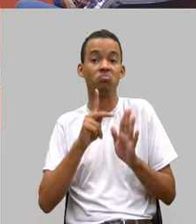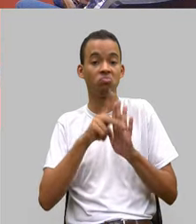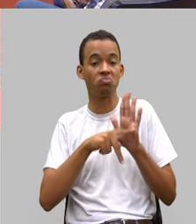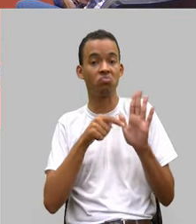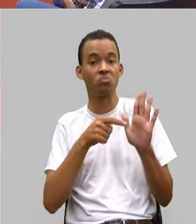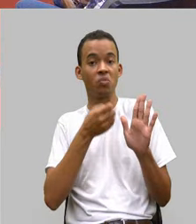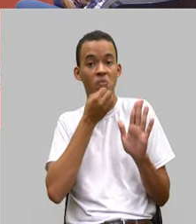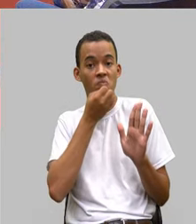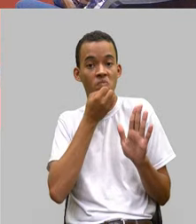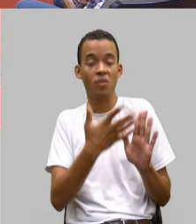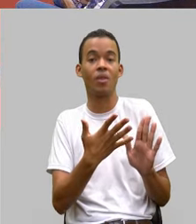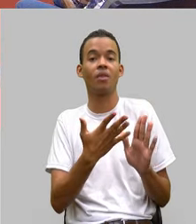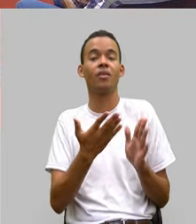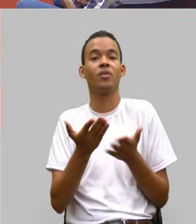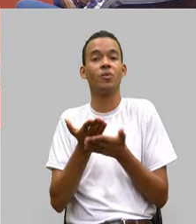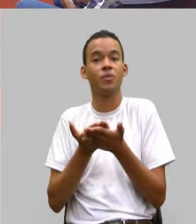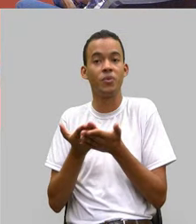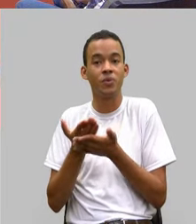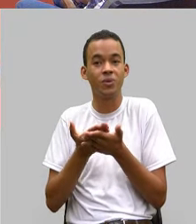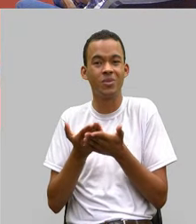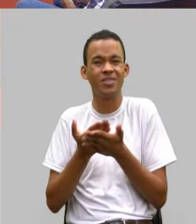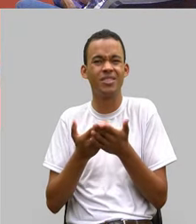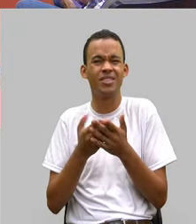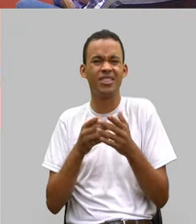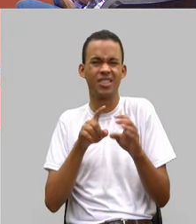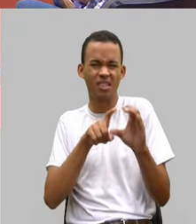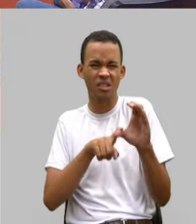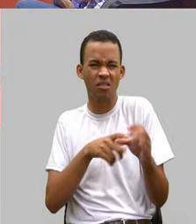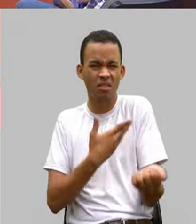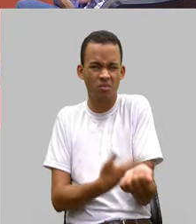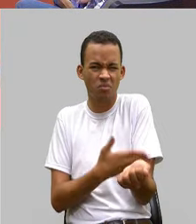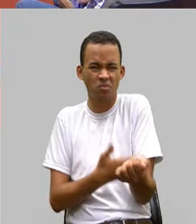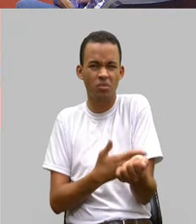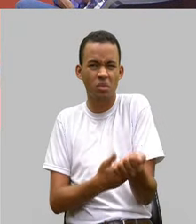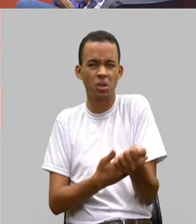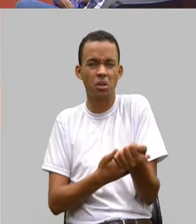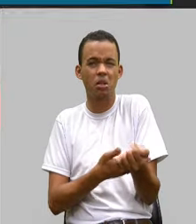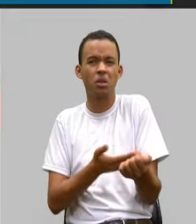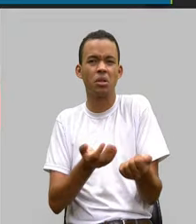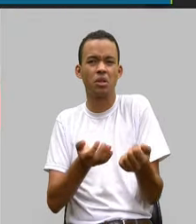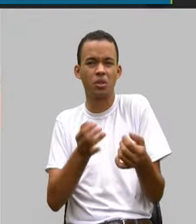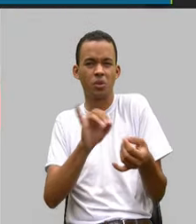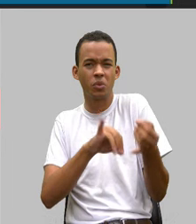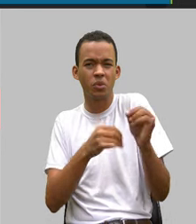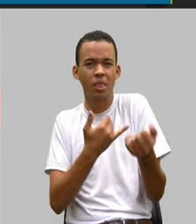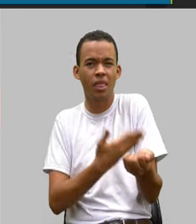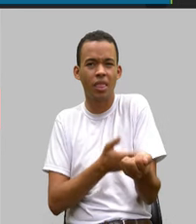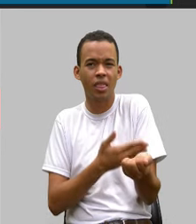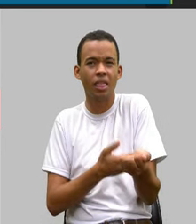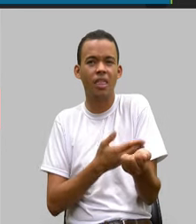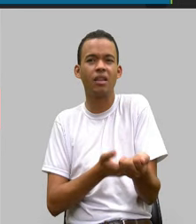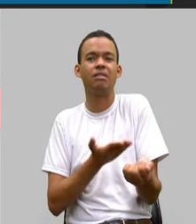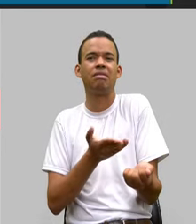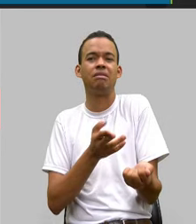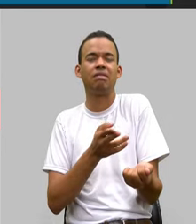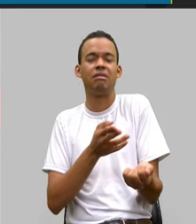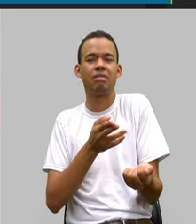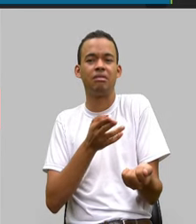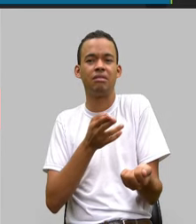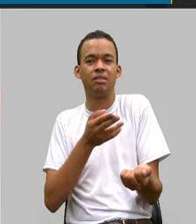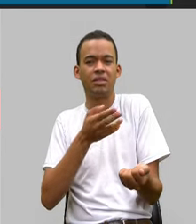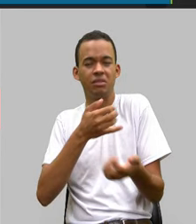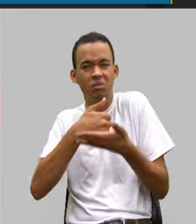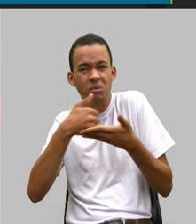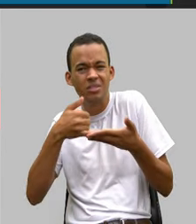tratamento da dependência química com a cannabis medicinal eh hoje nós já temos evidência de redução do uso